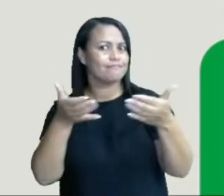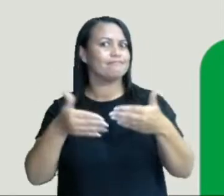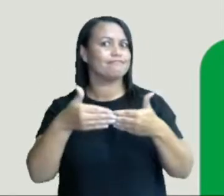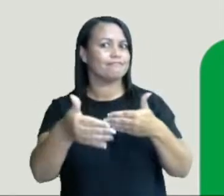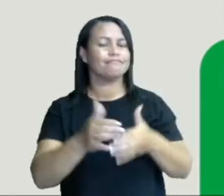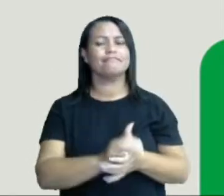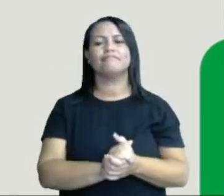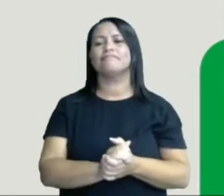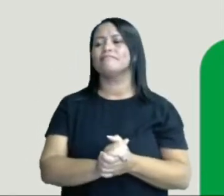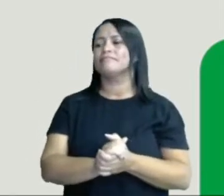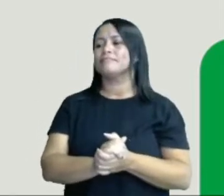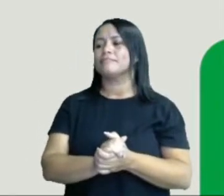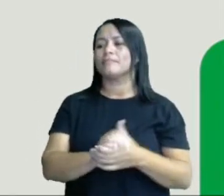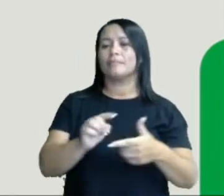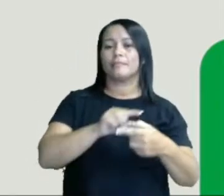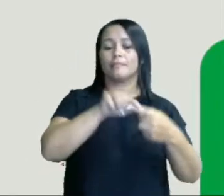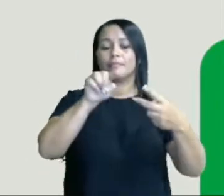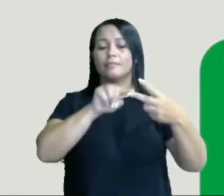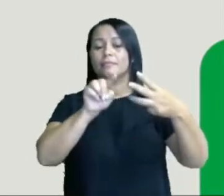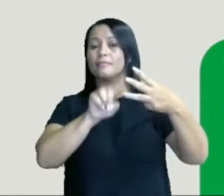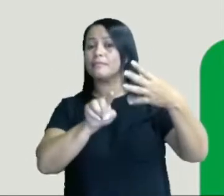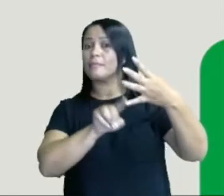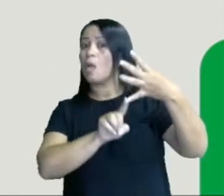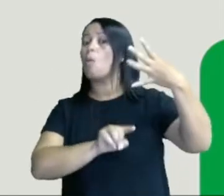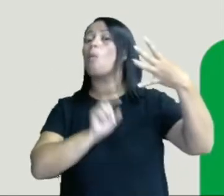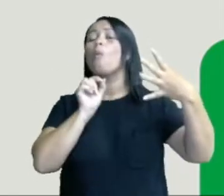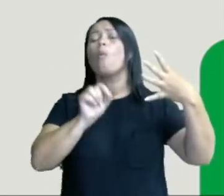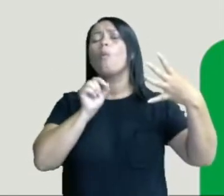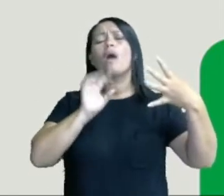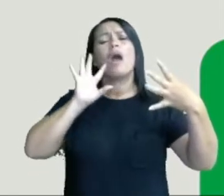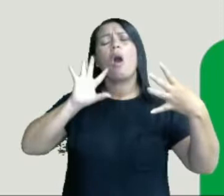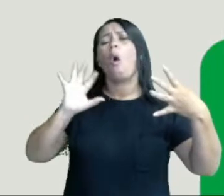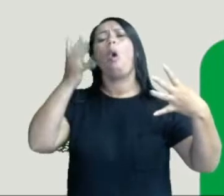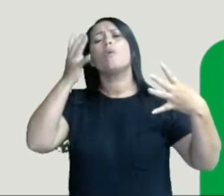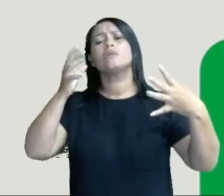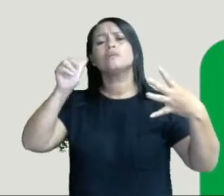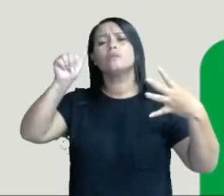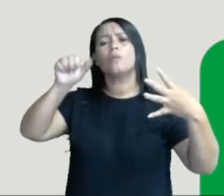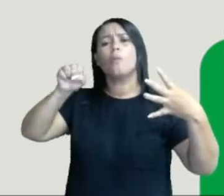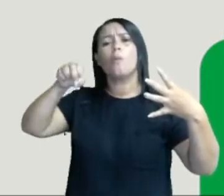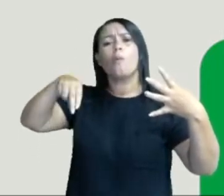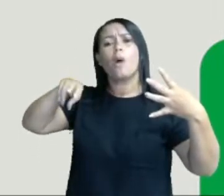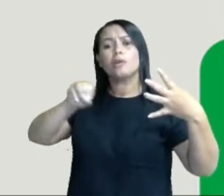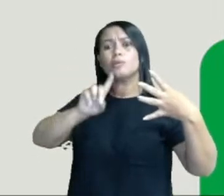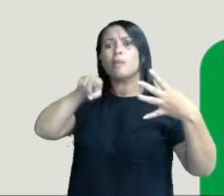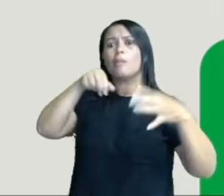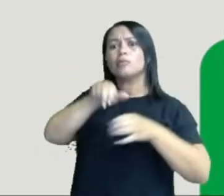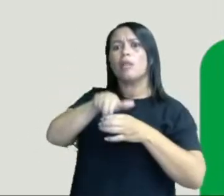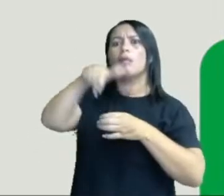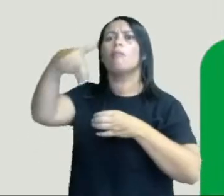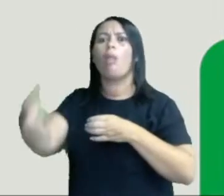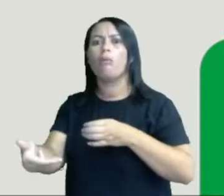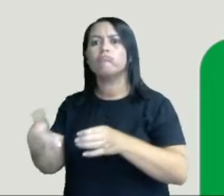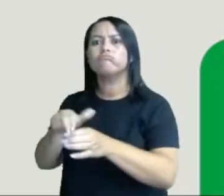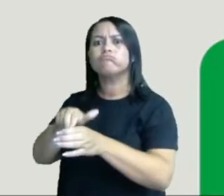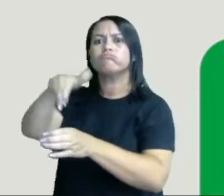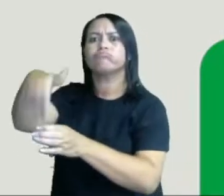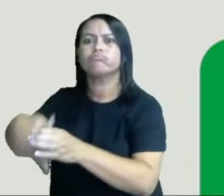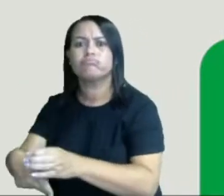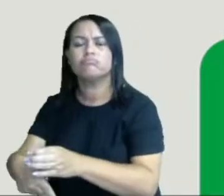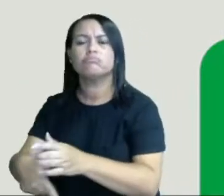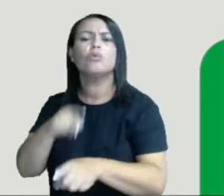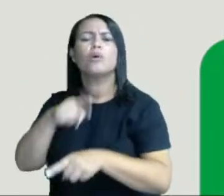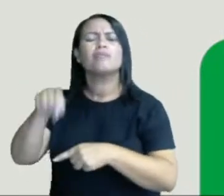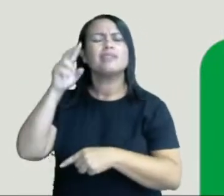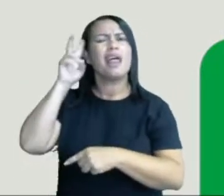próxima. Quarta questão. O que aconteceu com o asno depois que ele pulou no buraco?